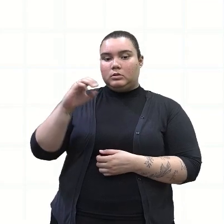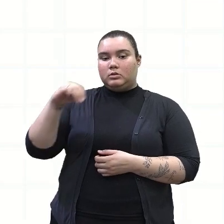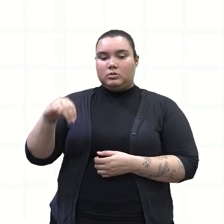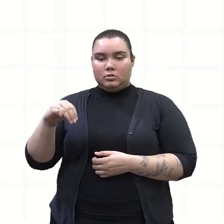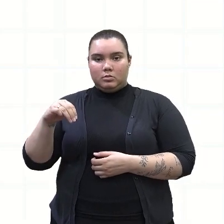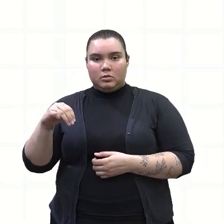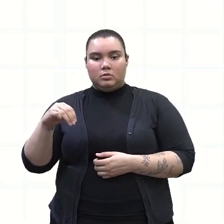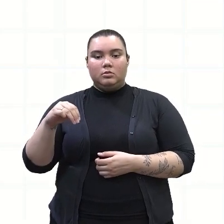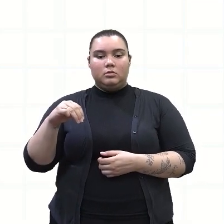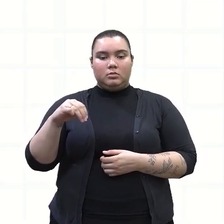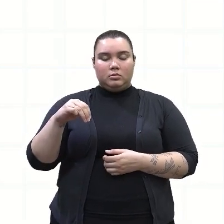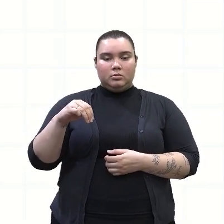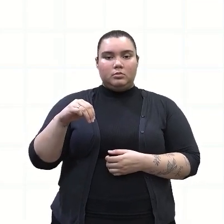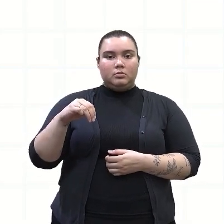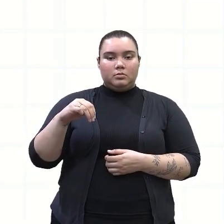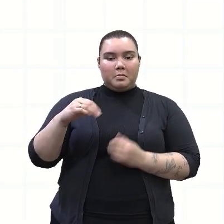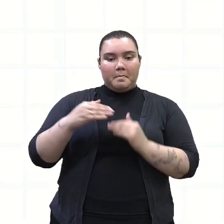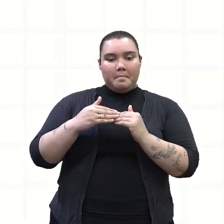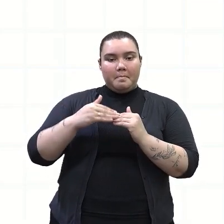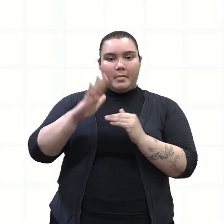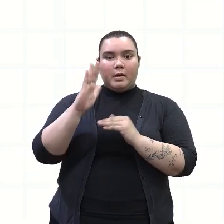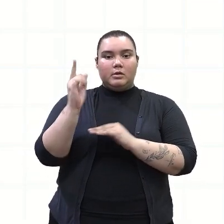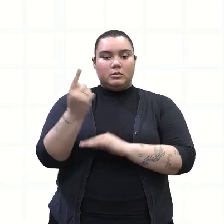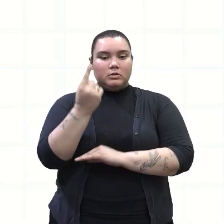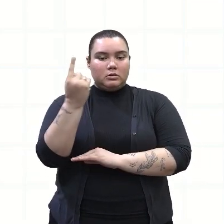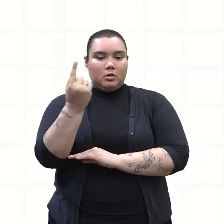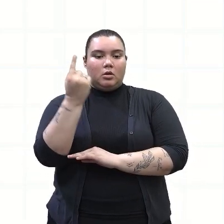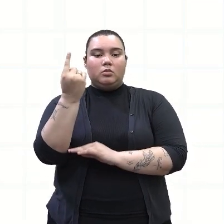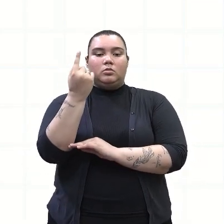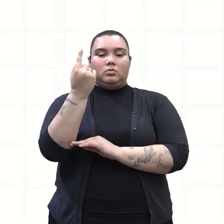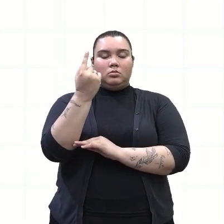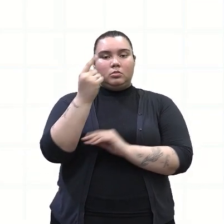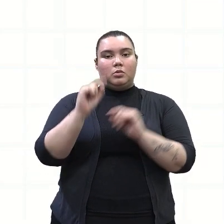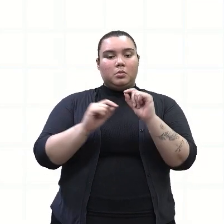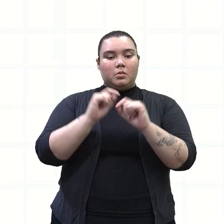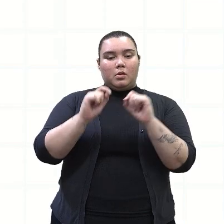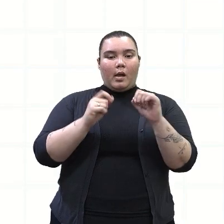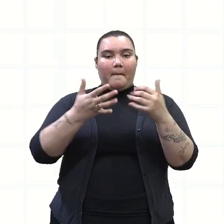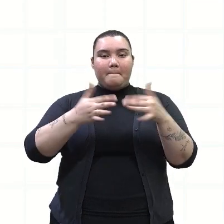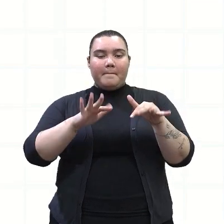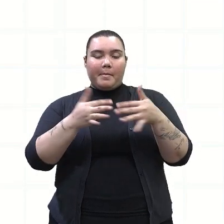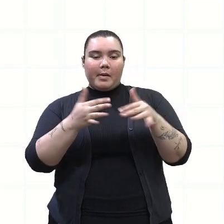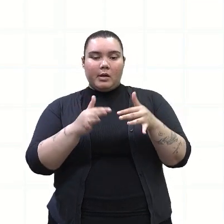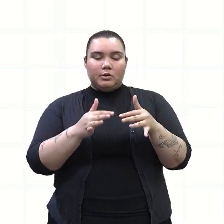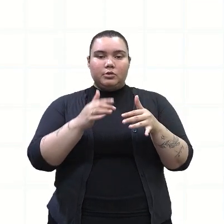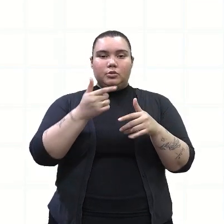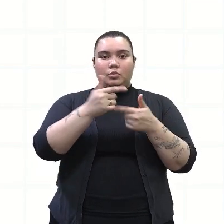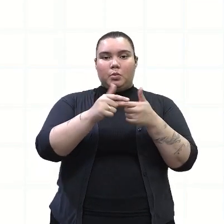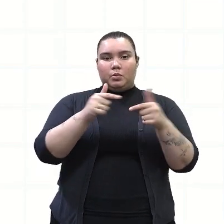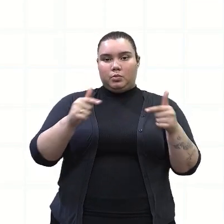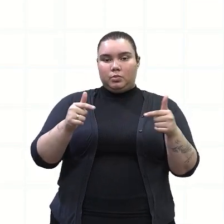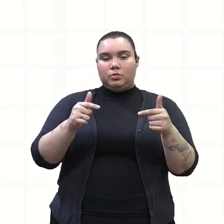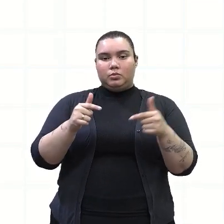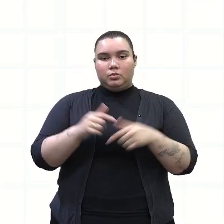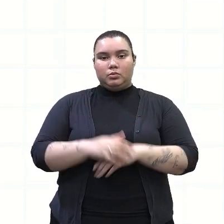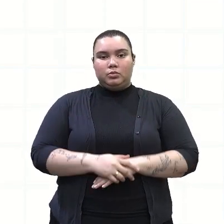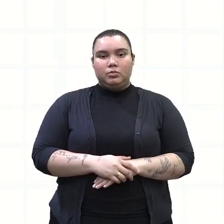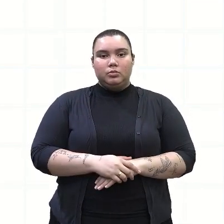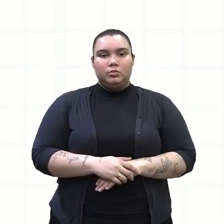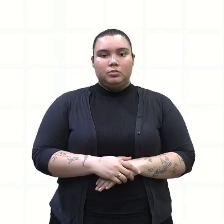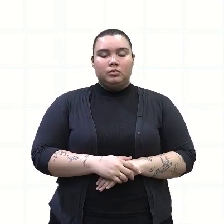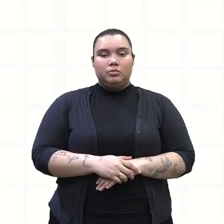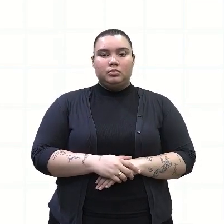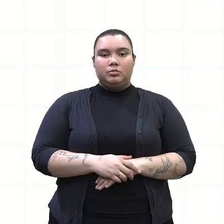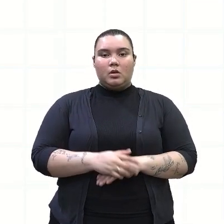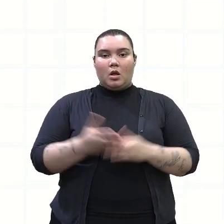centímetros taller, né? Mais alto do que a média, the average tall steer, ok? Então, ele